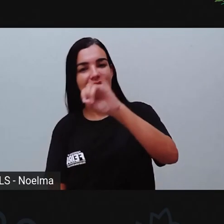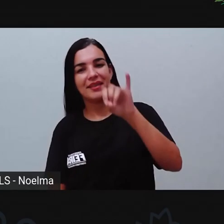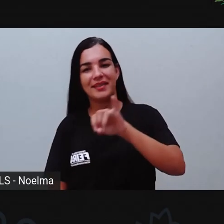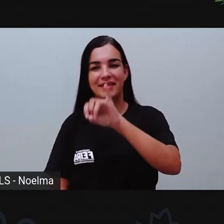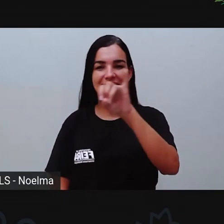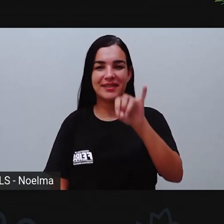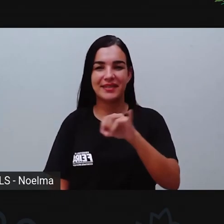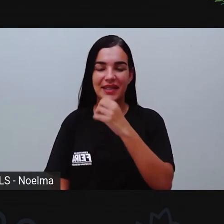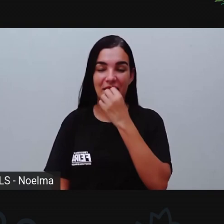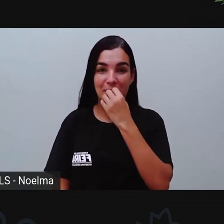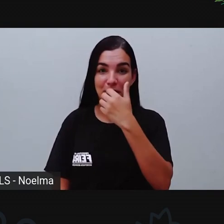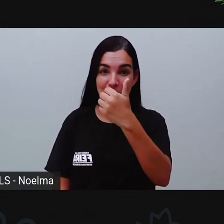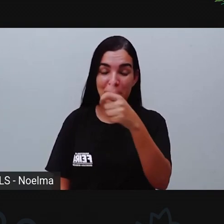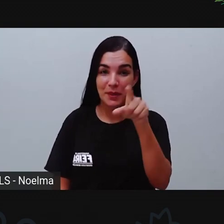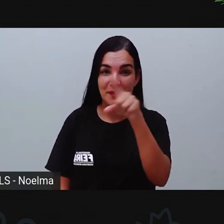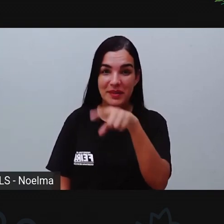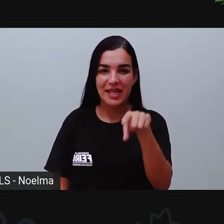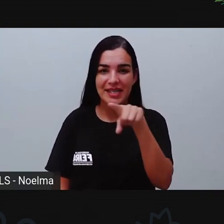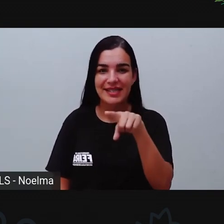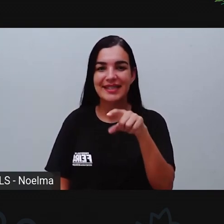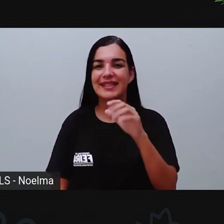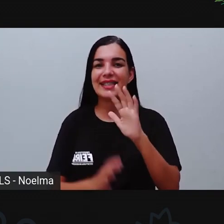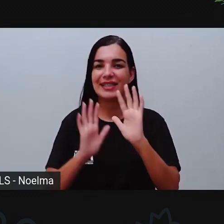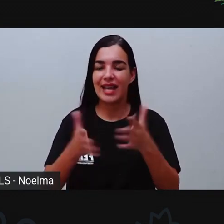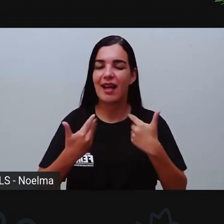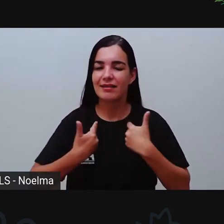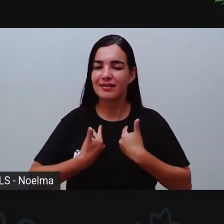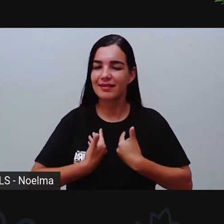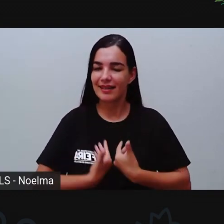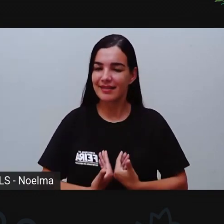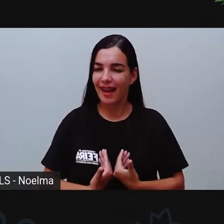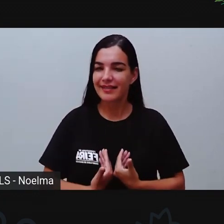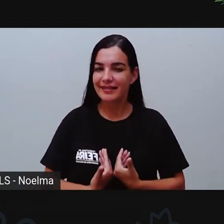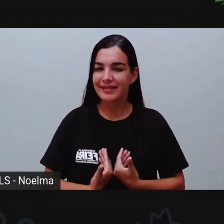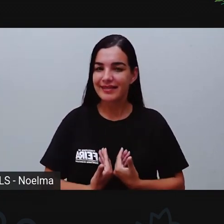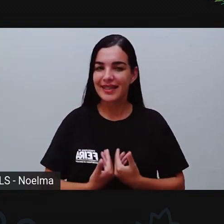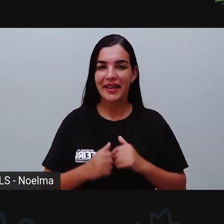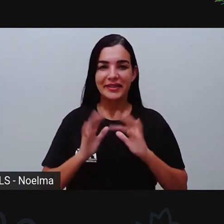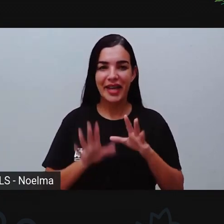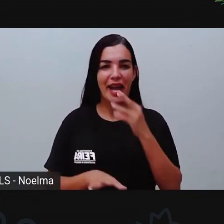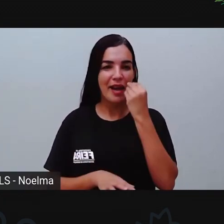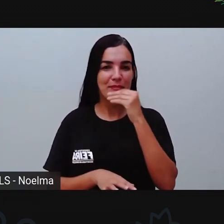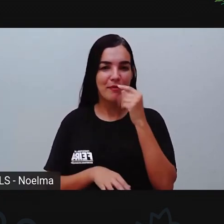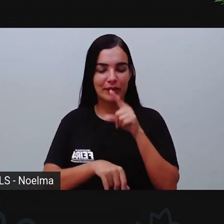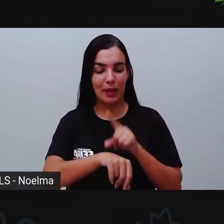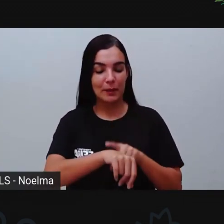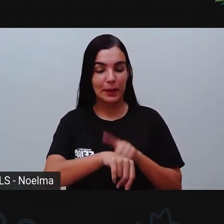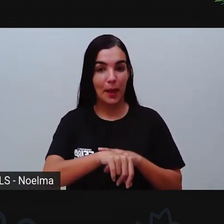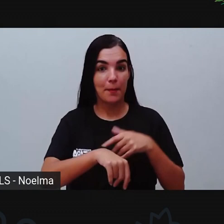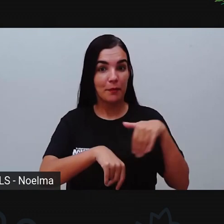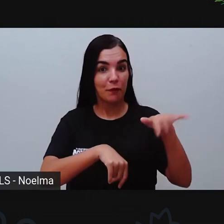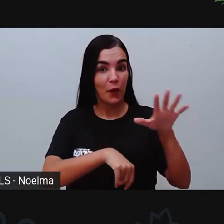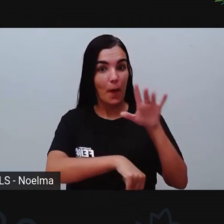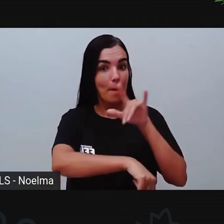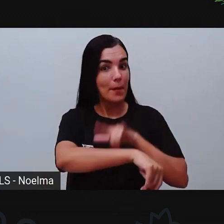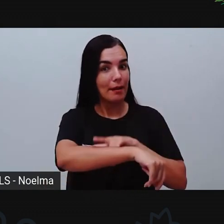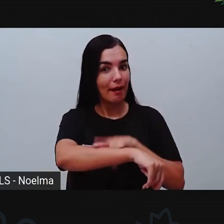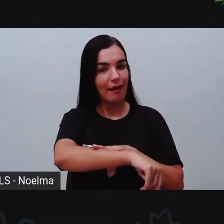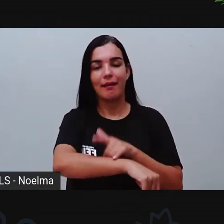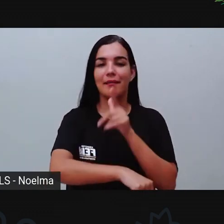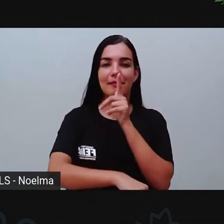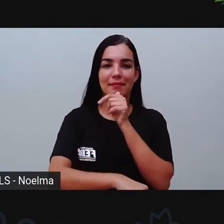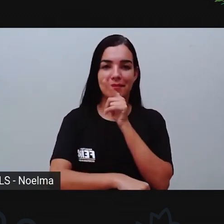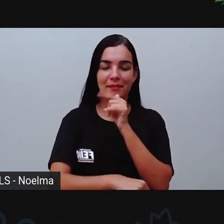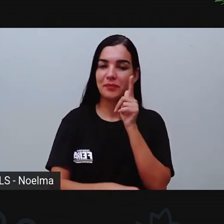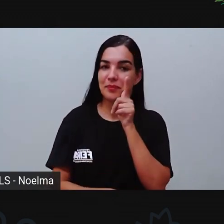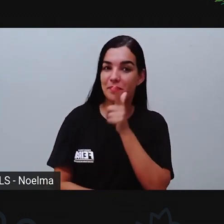Olá, meus amores! E aí, tudo bem com vocês? Descansados? Já aproveitou já esse tempo para ir ao banheiro, tomar uma água,